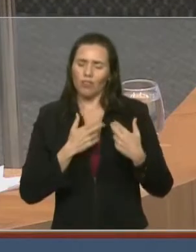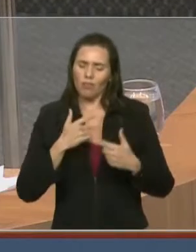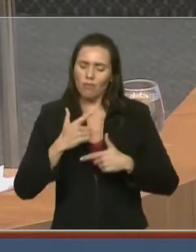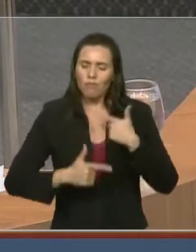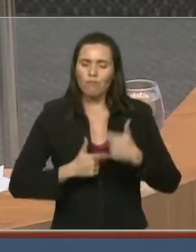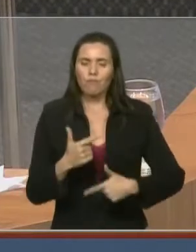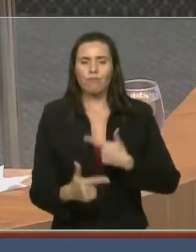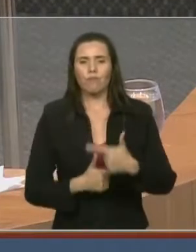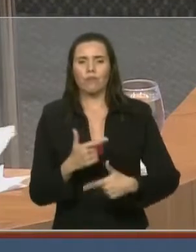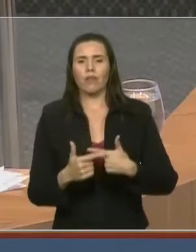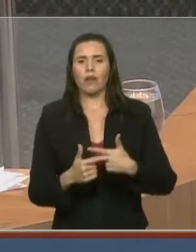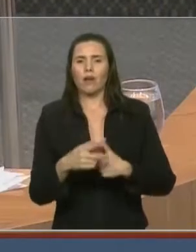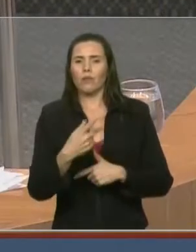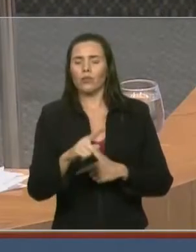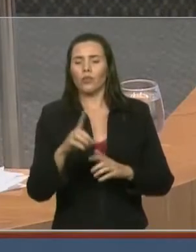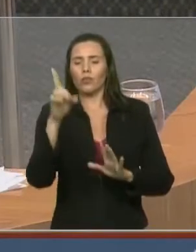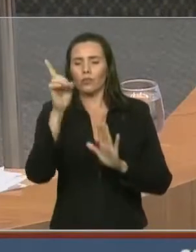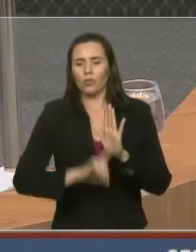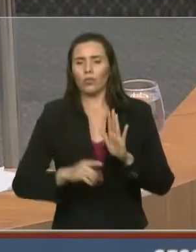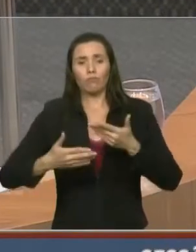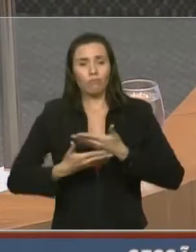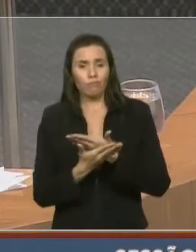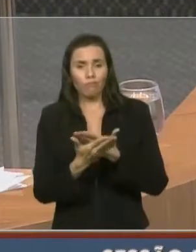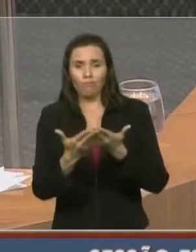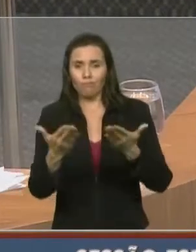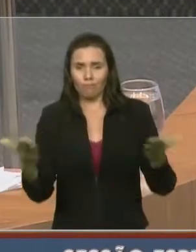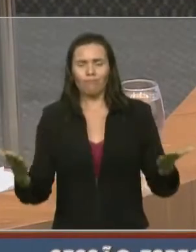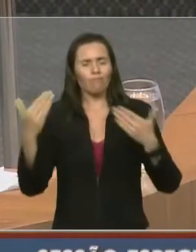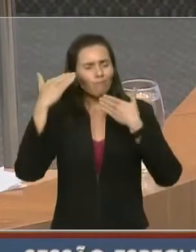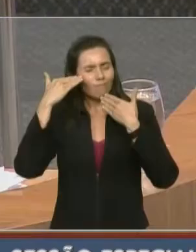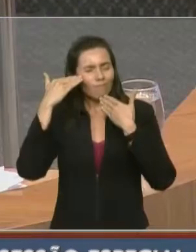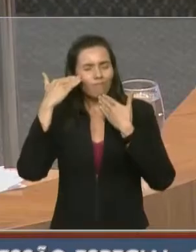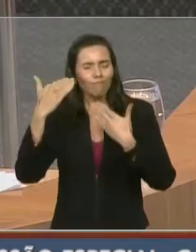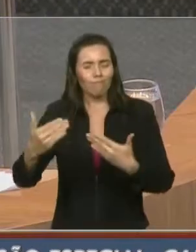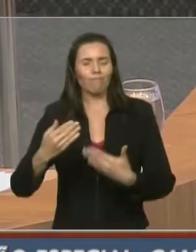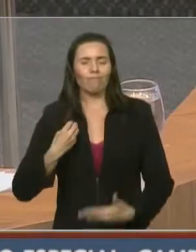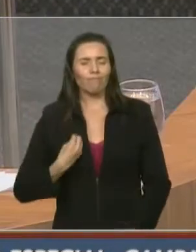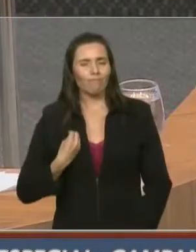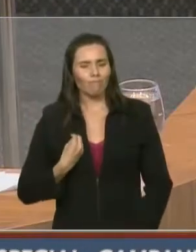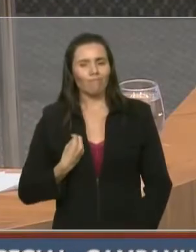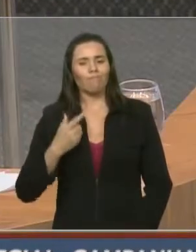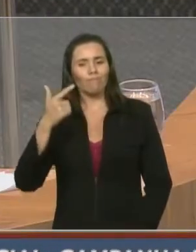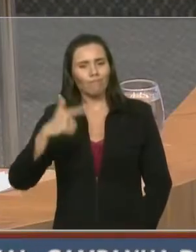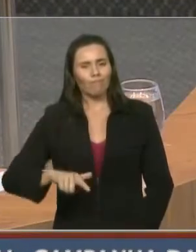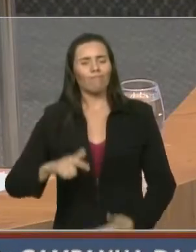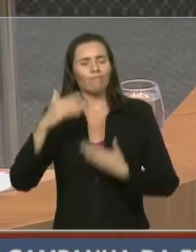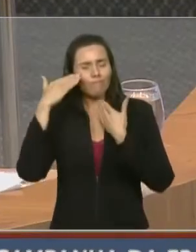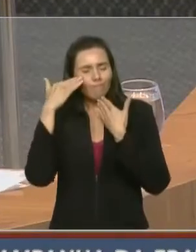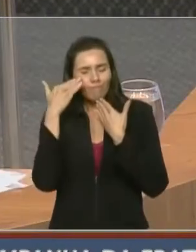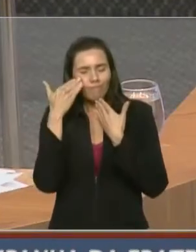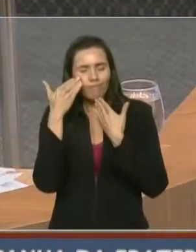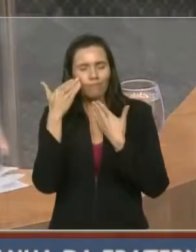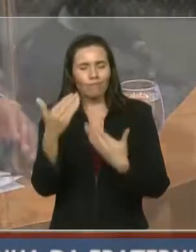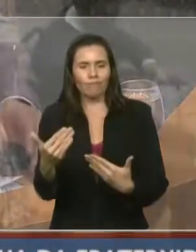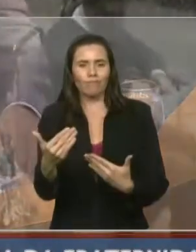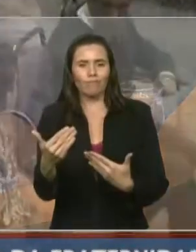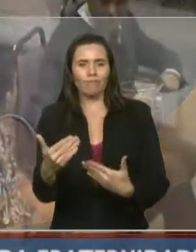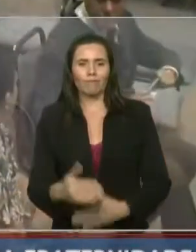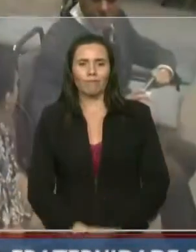direitos. A todos agradeço a presença e, mais uma vez, meu muito obrigado.